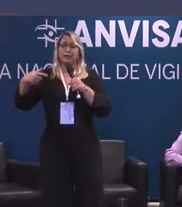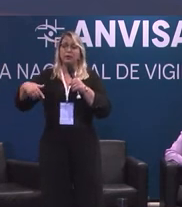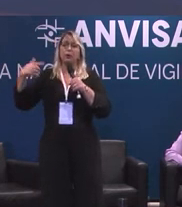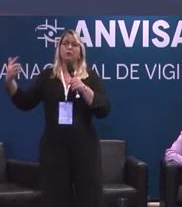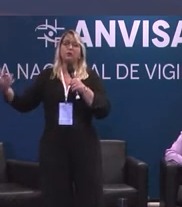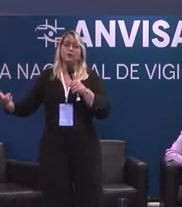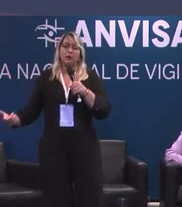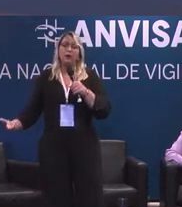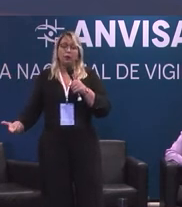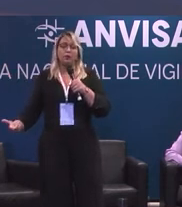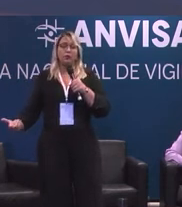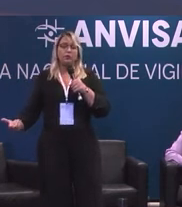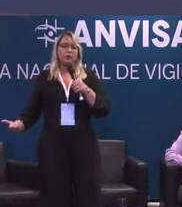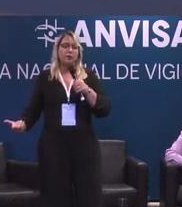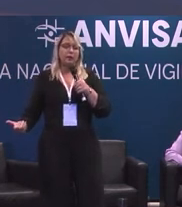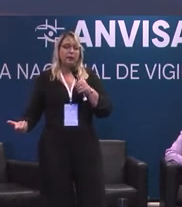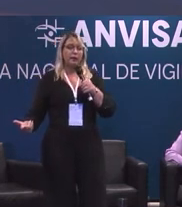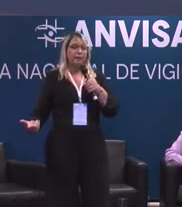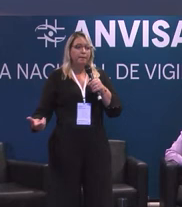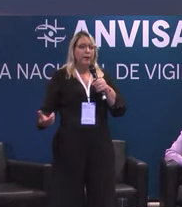utilizando